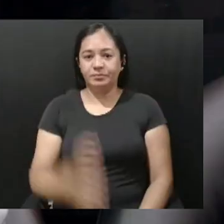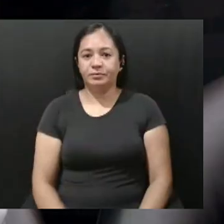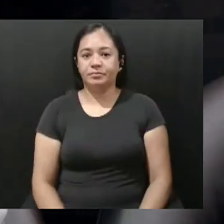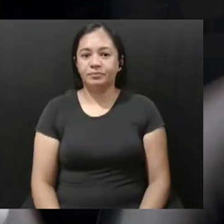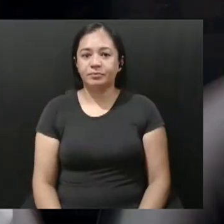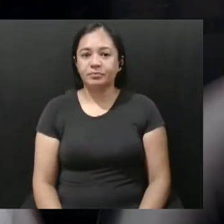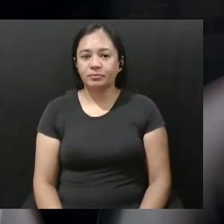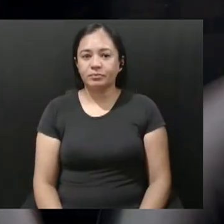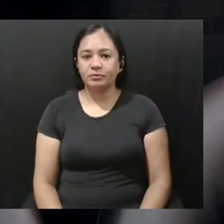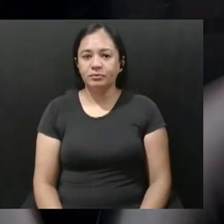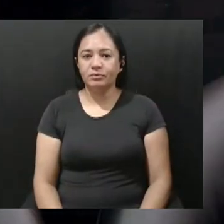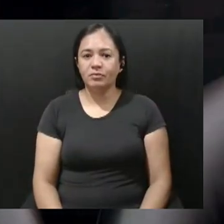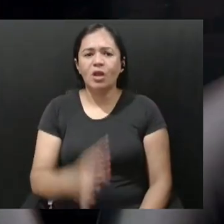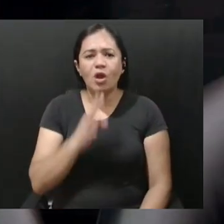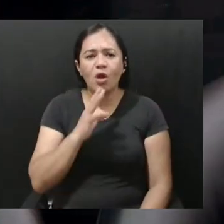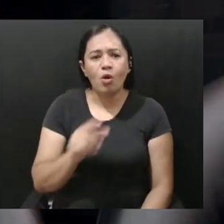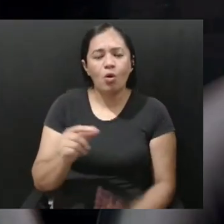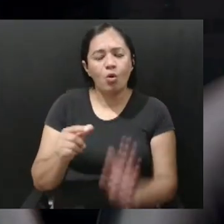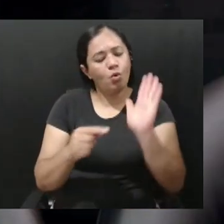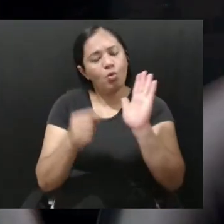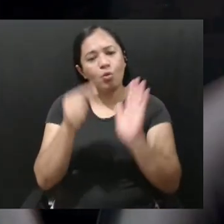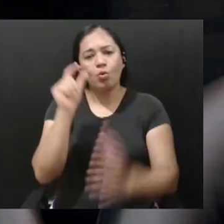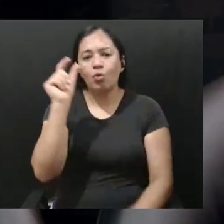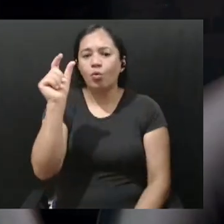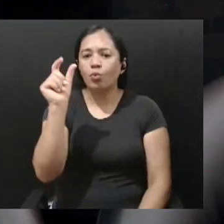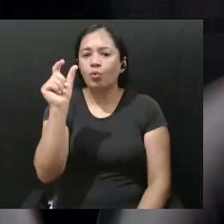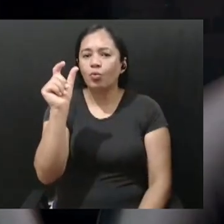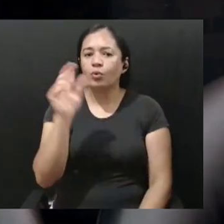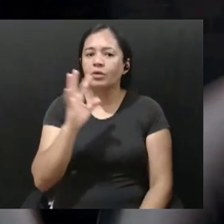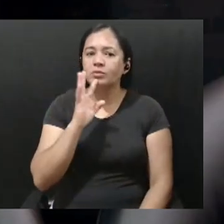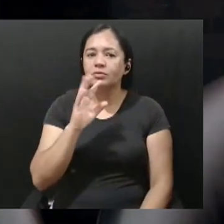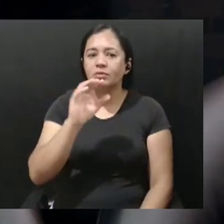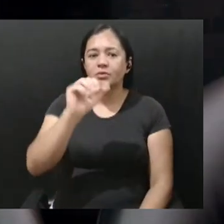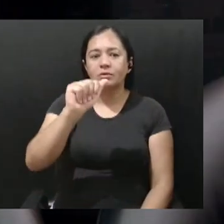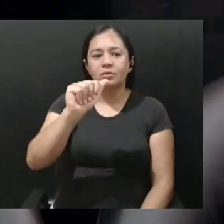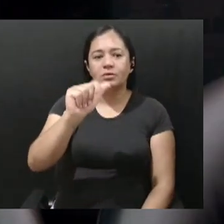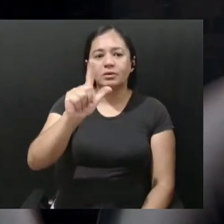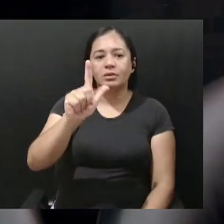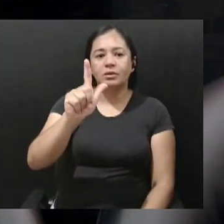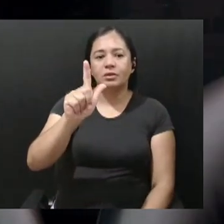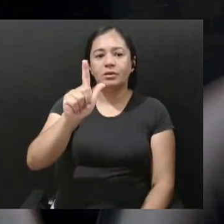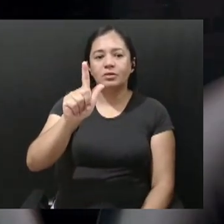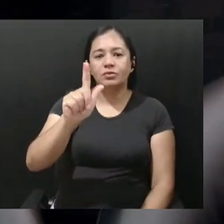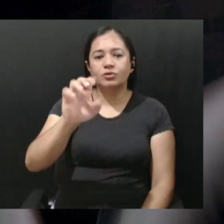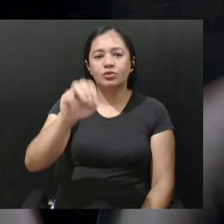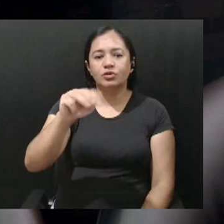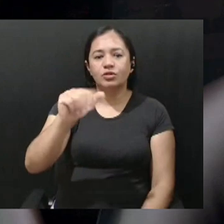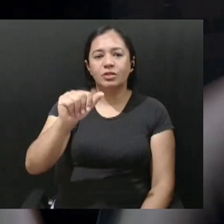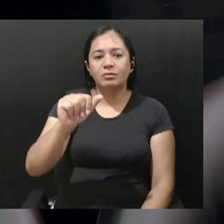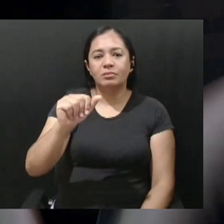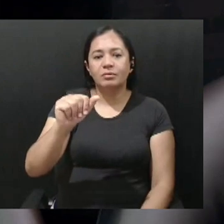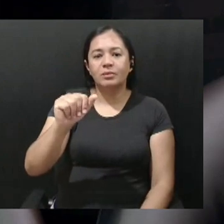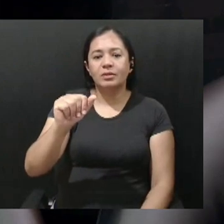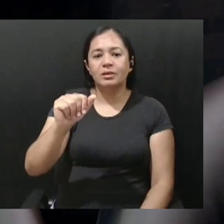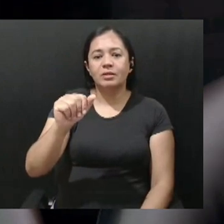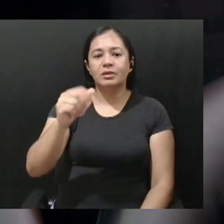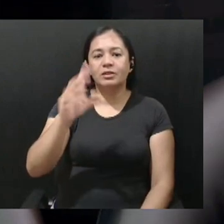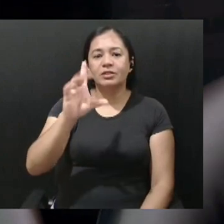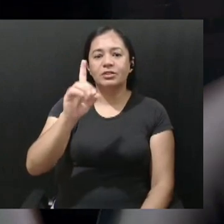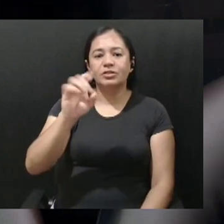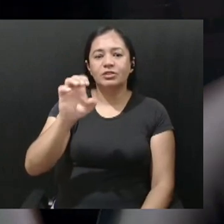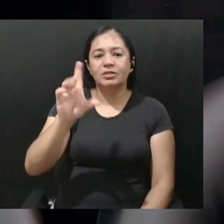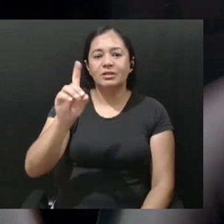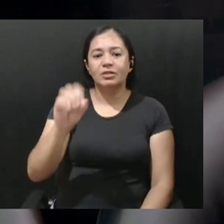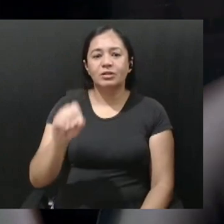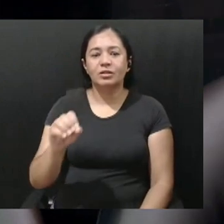é uma, tá? É uma algema de dedo que a gente chama, Aham. tá? O que que acontece? Eu uso muito para explicar a questão ali de ansiedade, né? Sim. Principalmente para